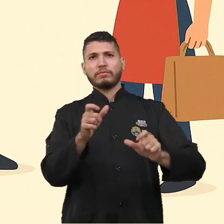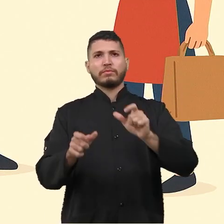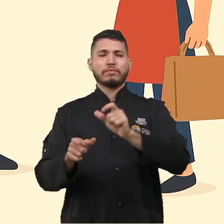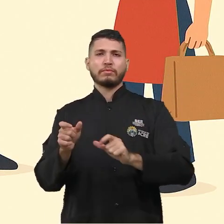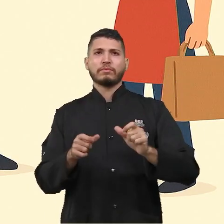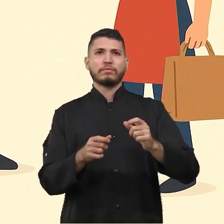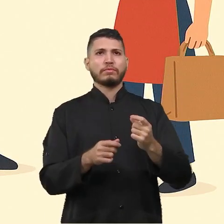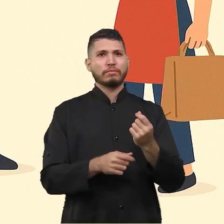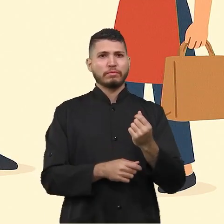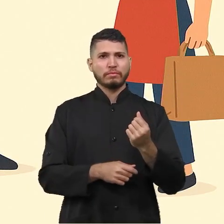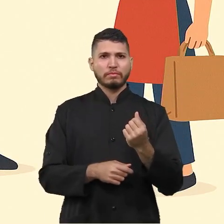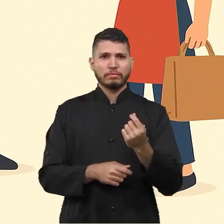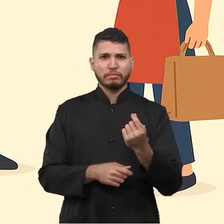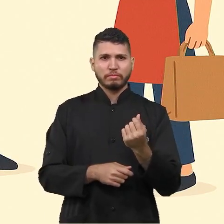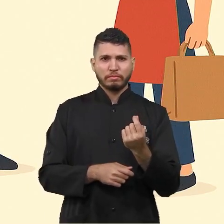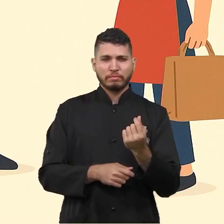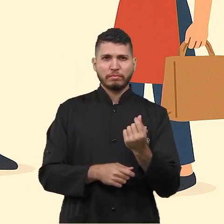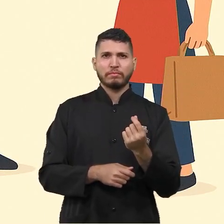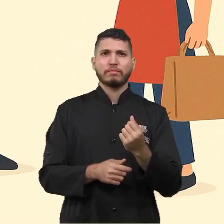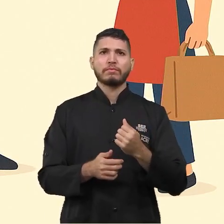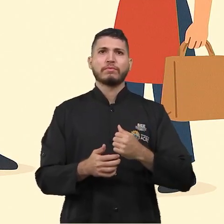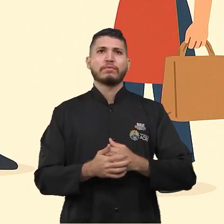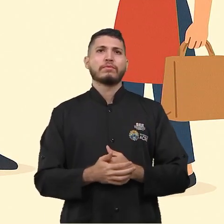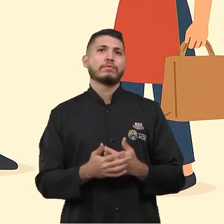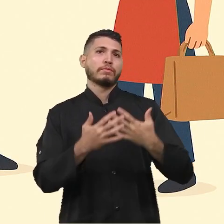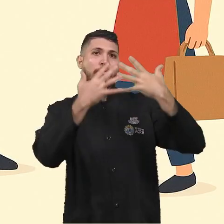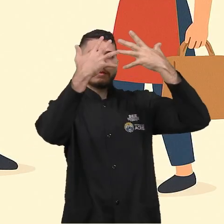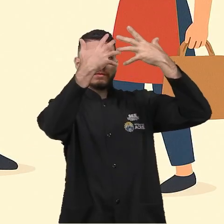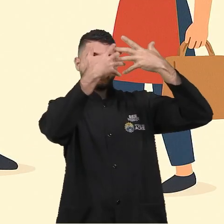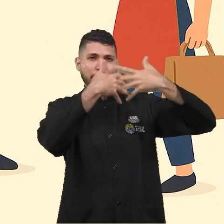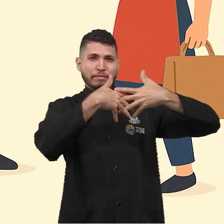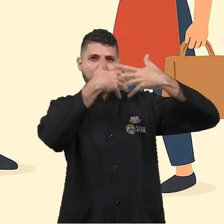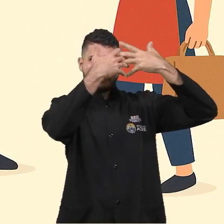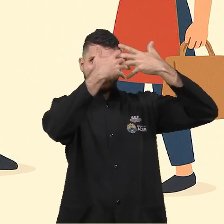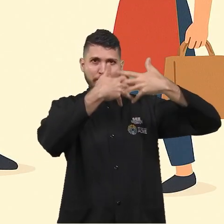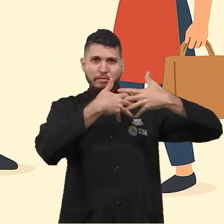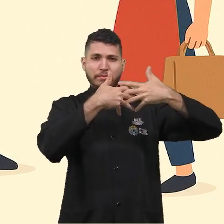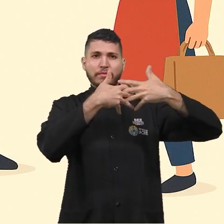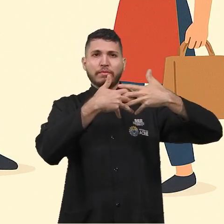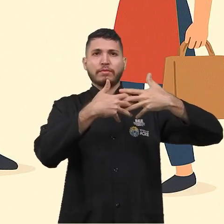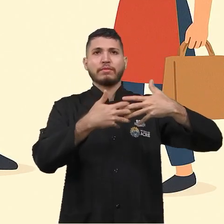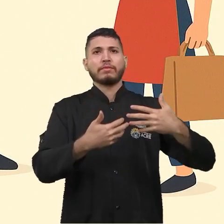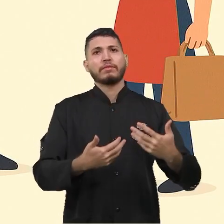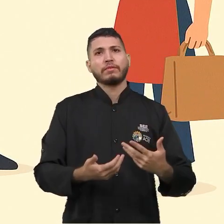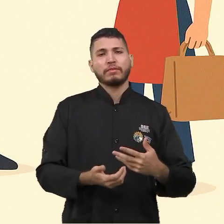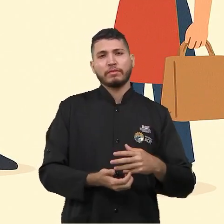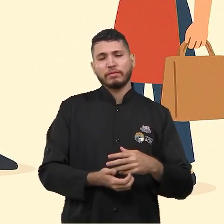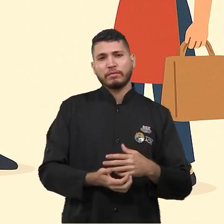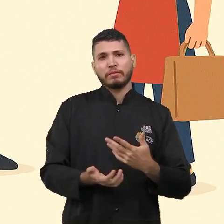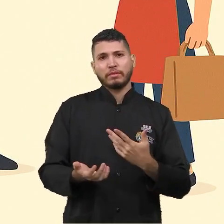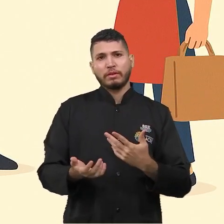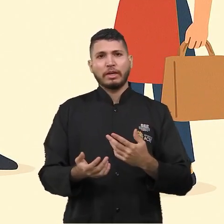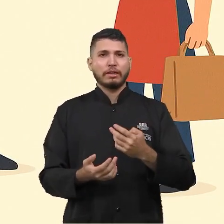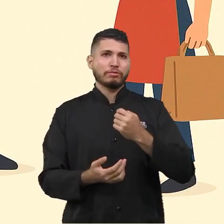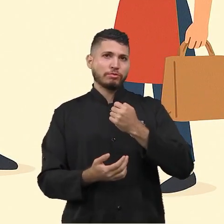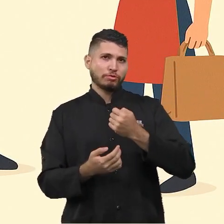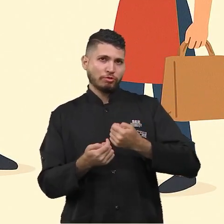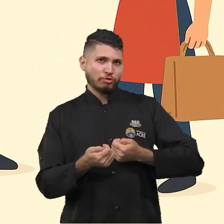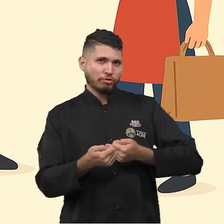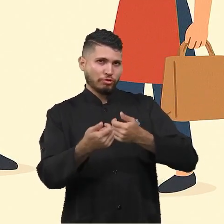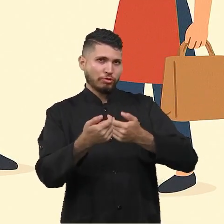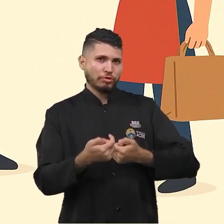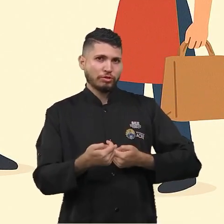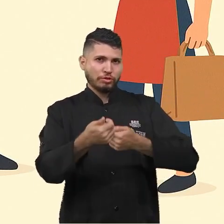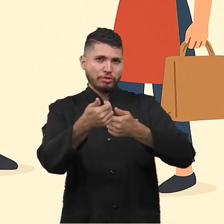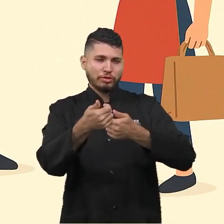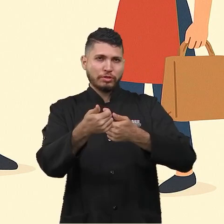economia. Eu vou deixar vocês aí refletindo e pensando. Observem aí a dica da imagem. A